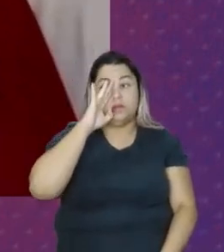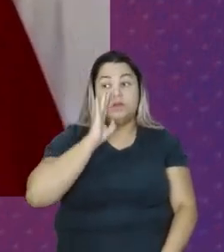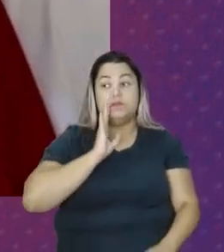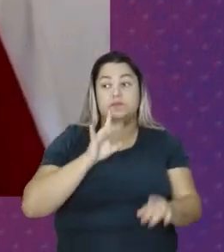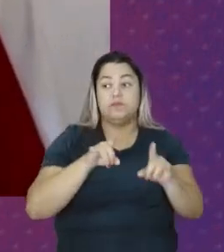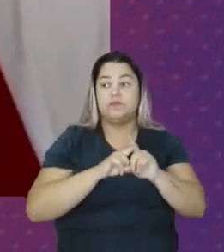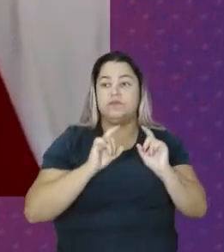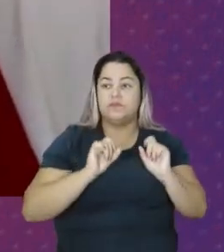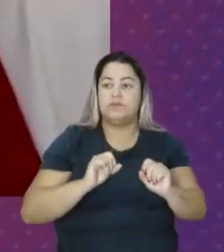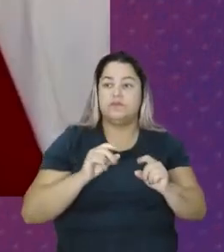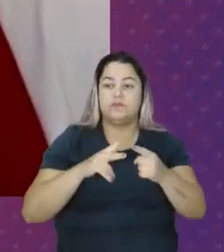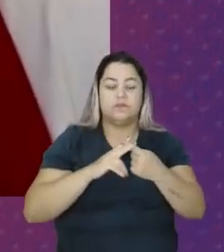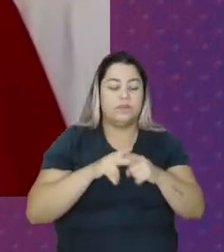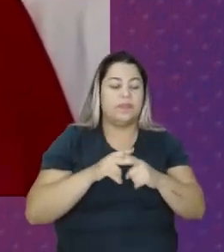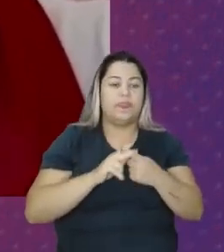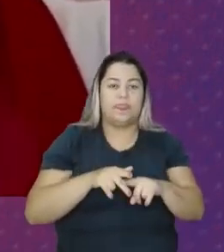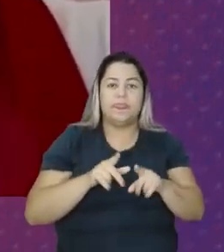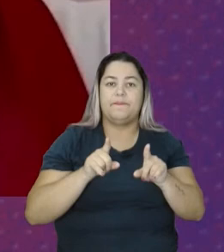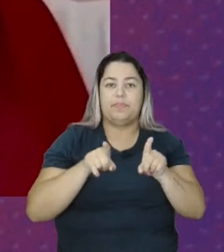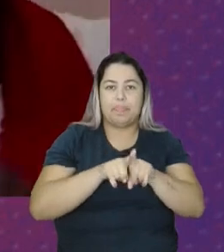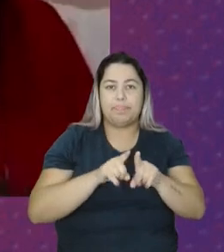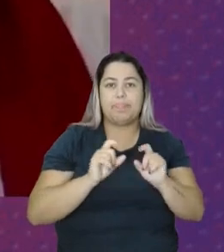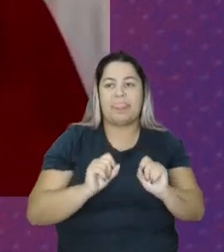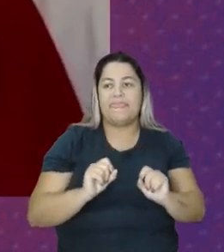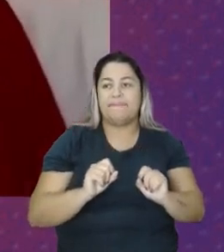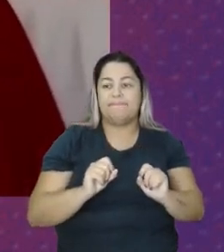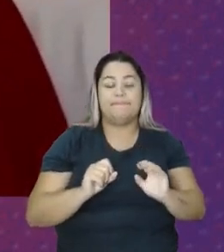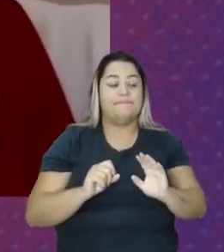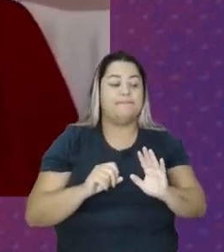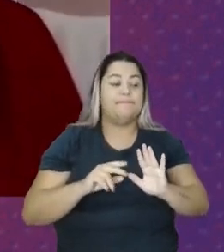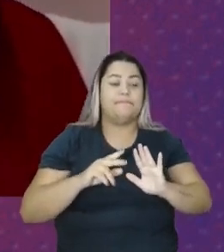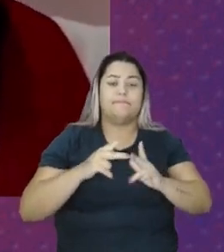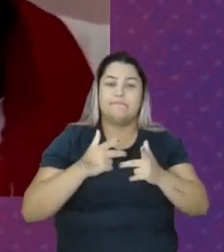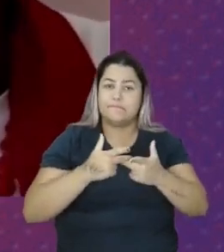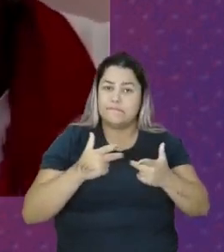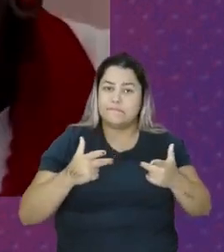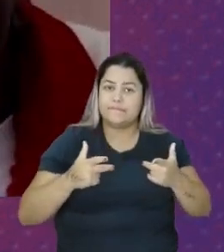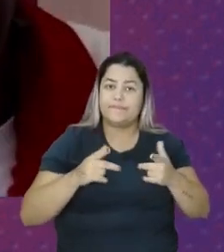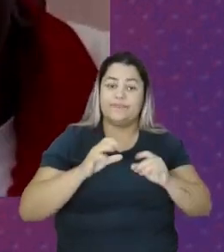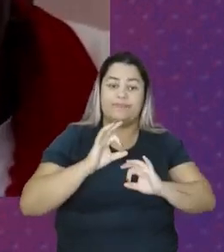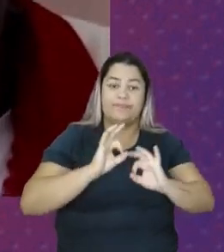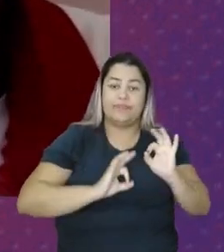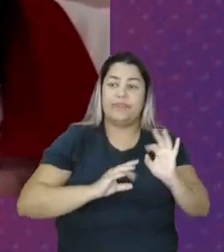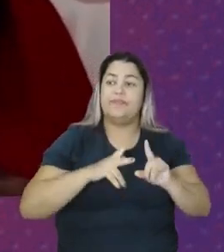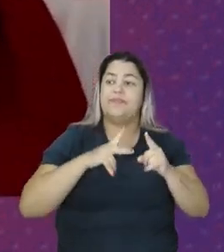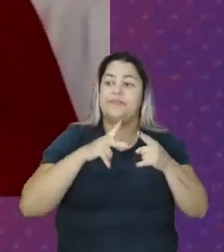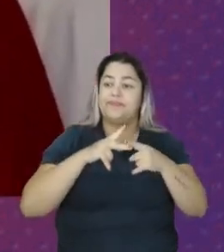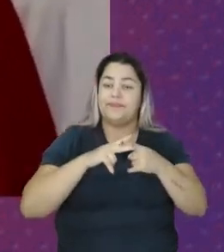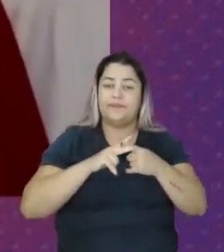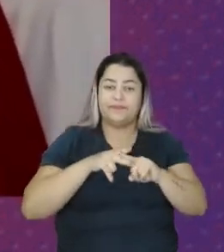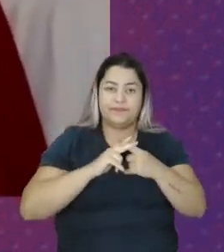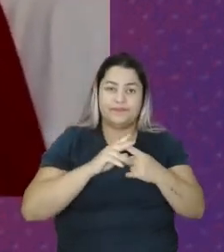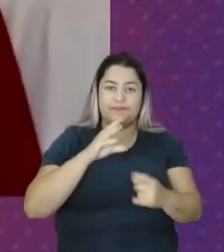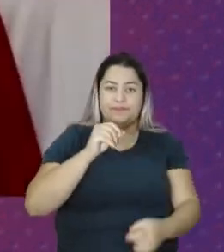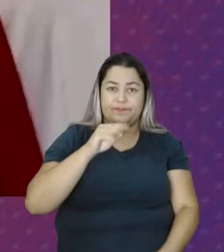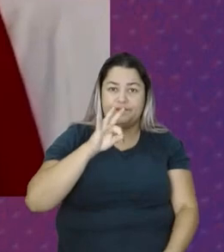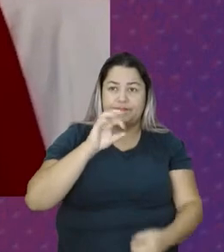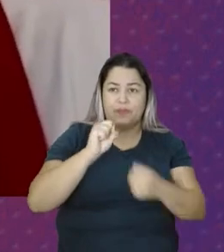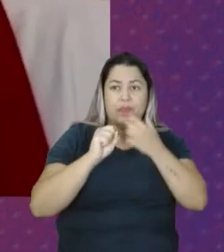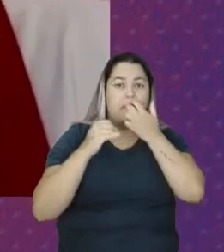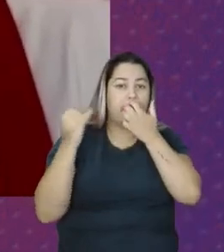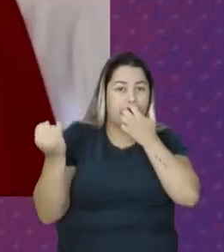linha que corrija isso. Eu diria assim, uma régua que corrija isso. Cotas no serviço público